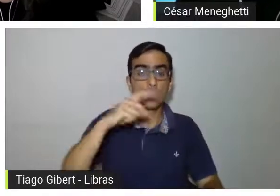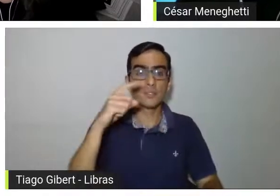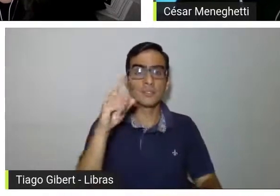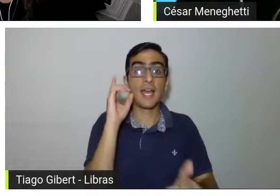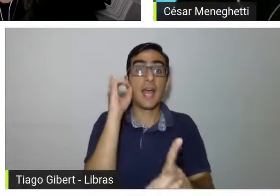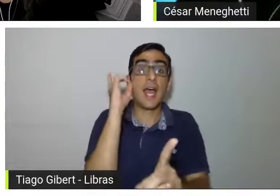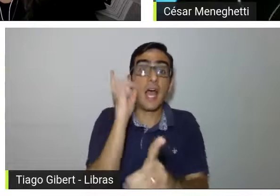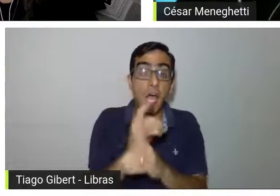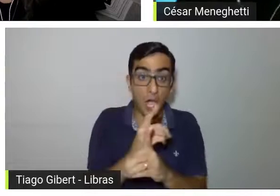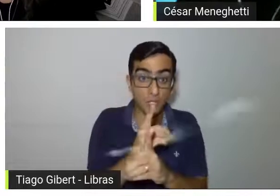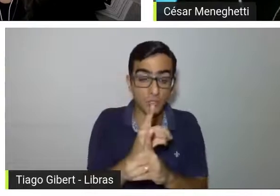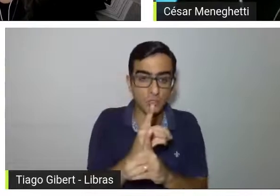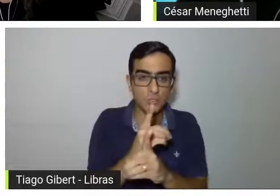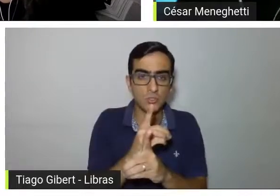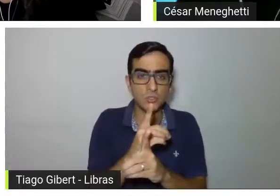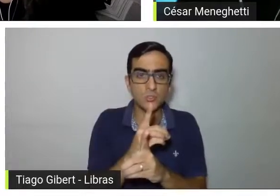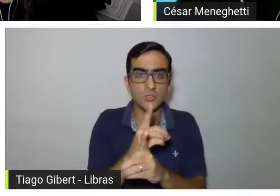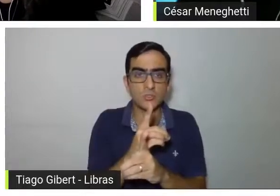acha uma nova